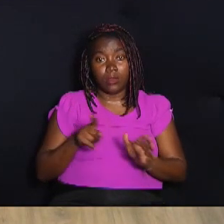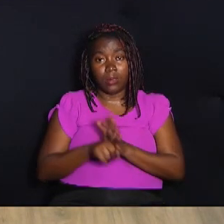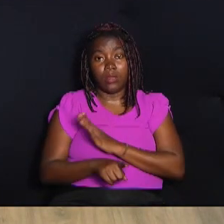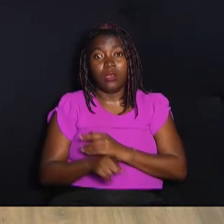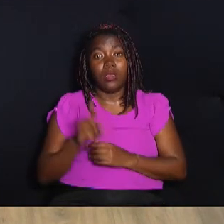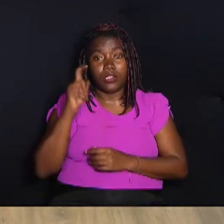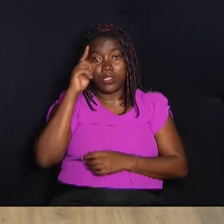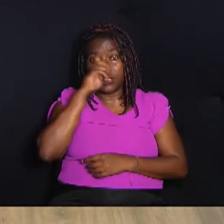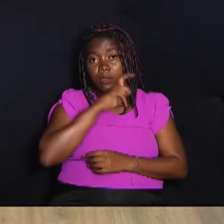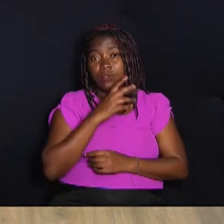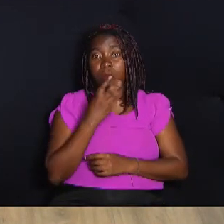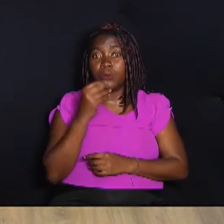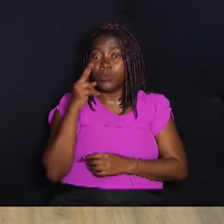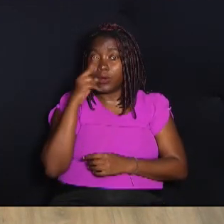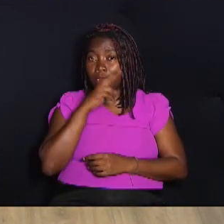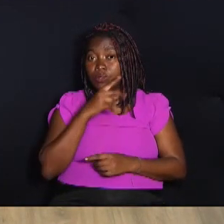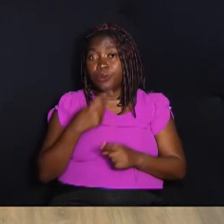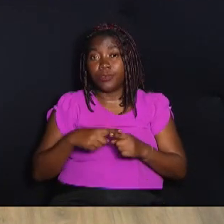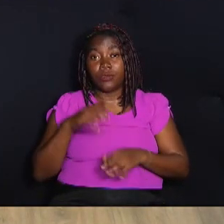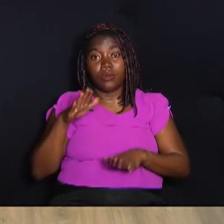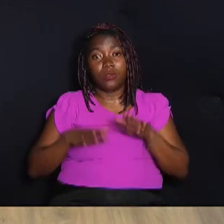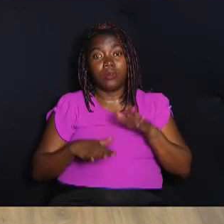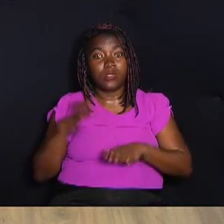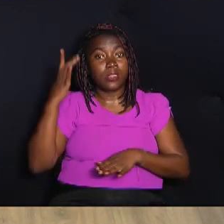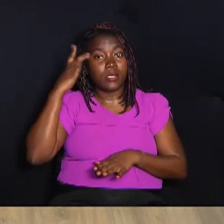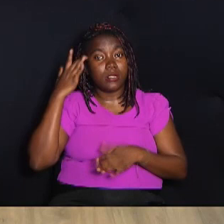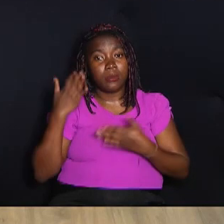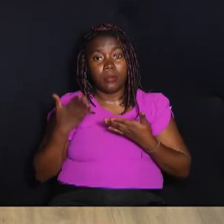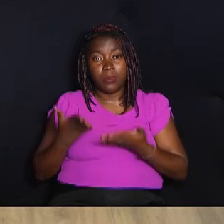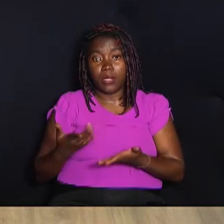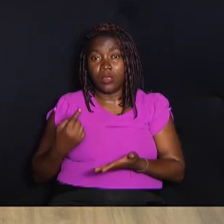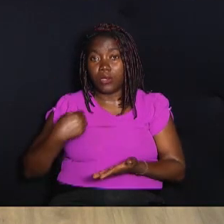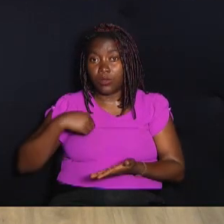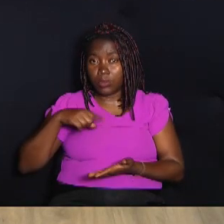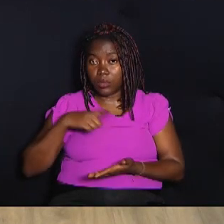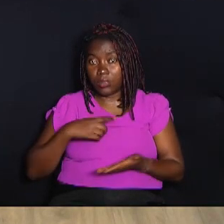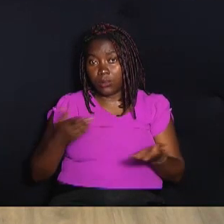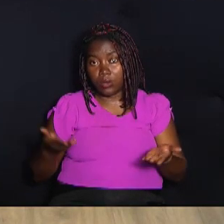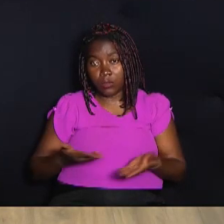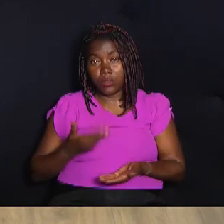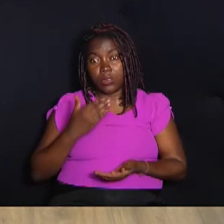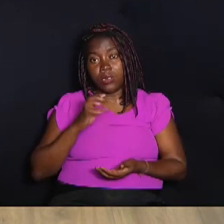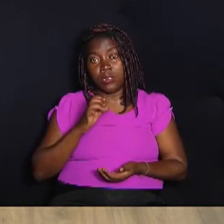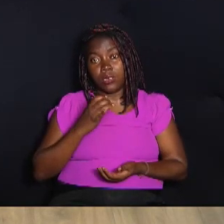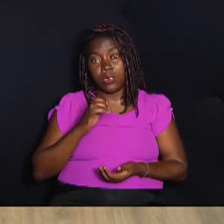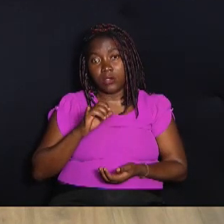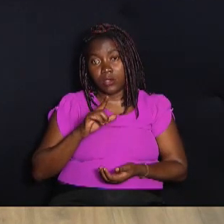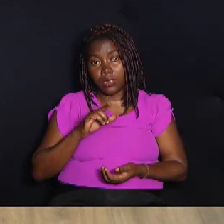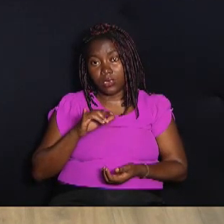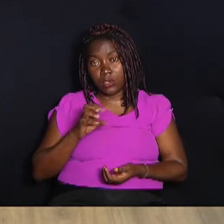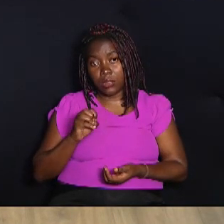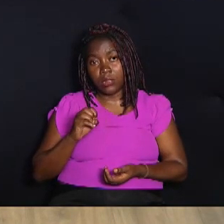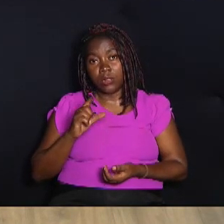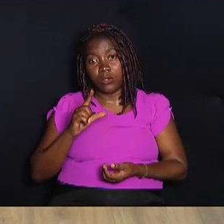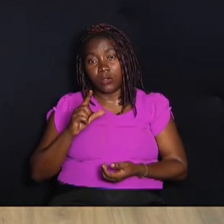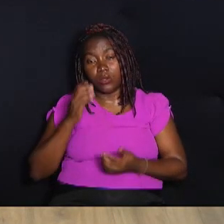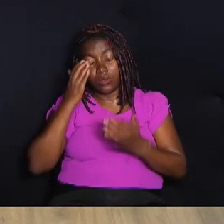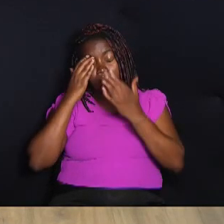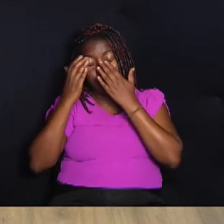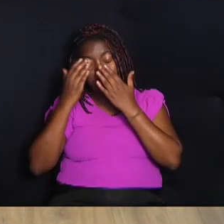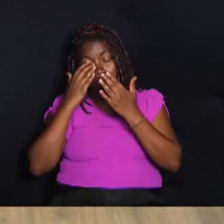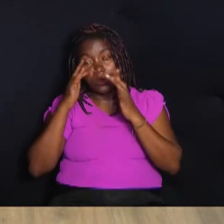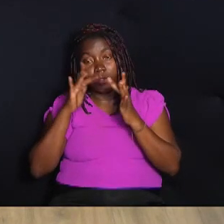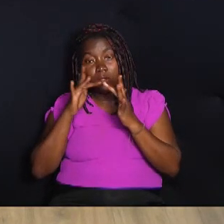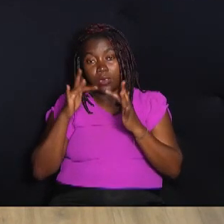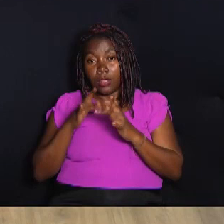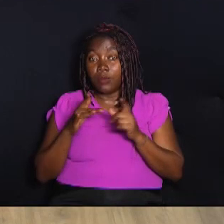muito grande, porque talvez essa maturidade que eu tenho hoje, que o Cecílio tem, que a Lucimária tem, de lidar muitas vezes, que você